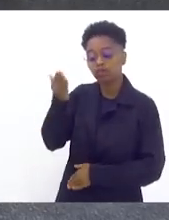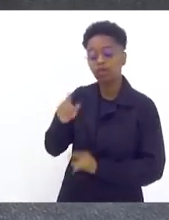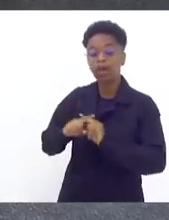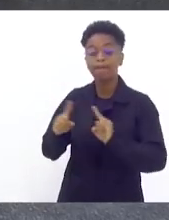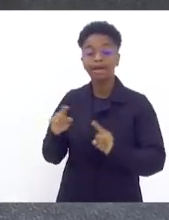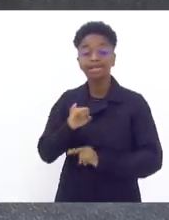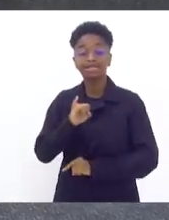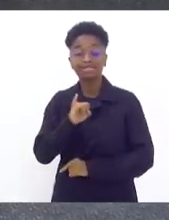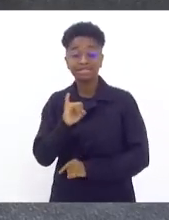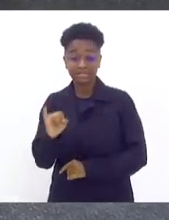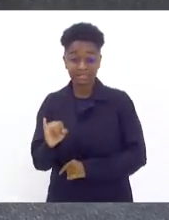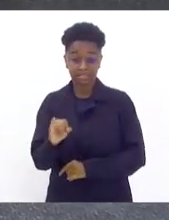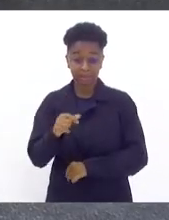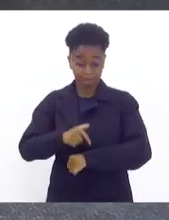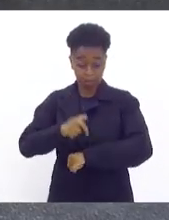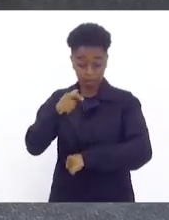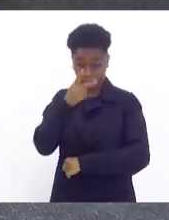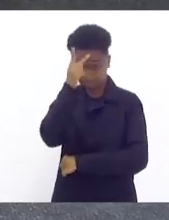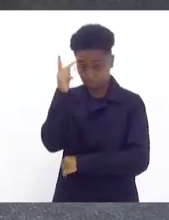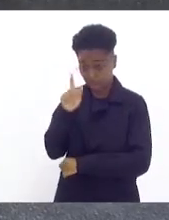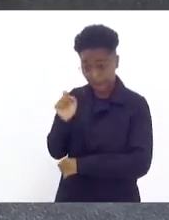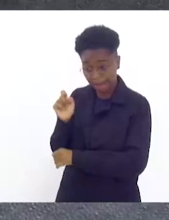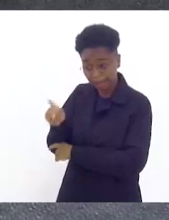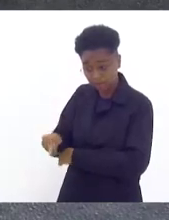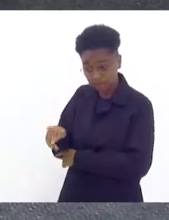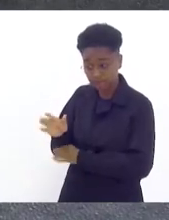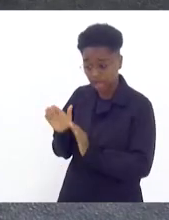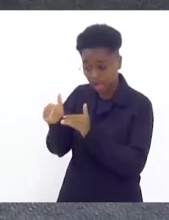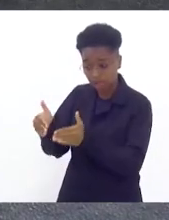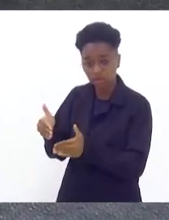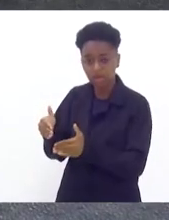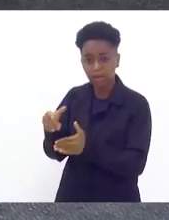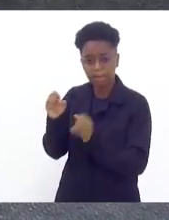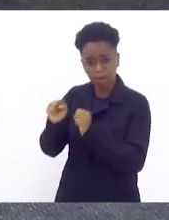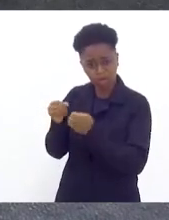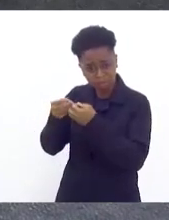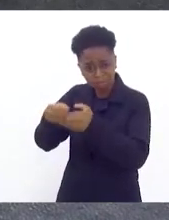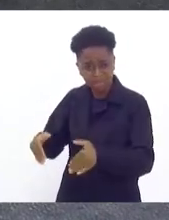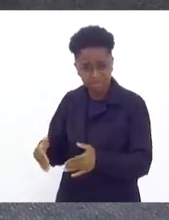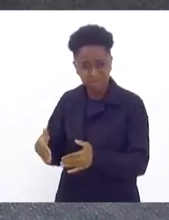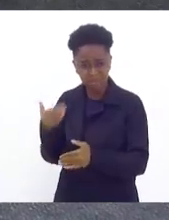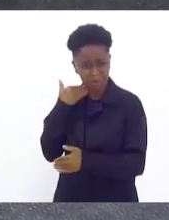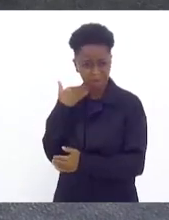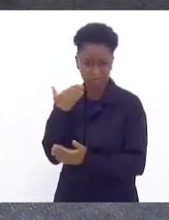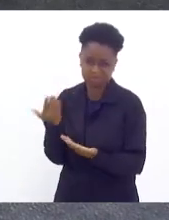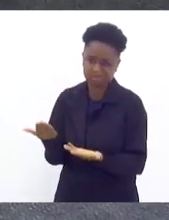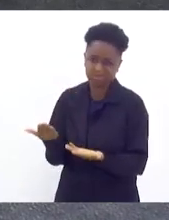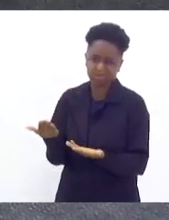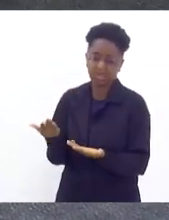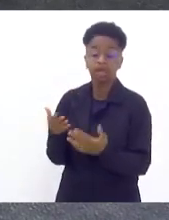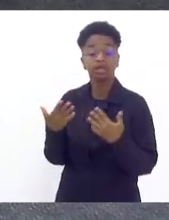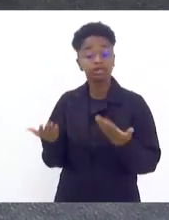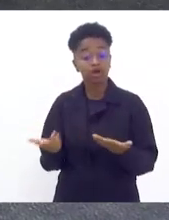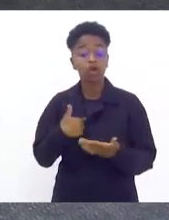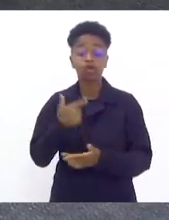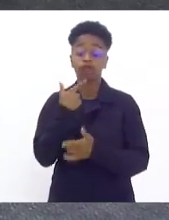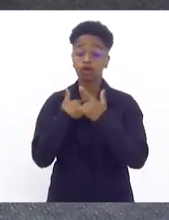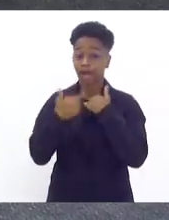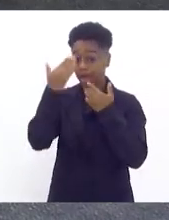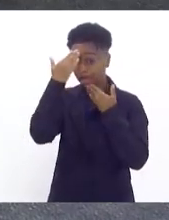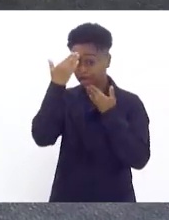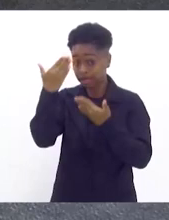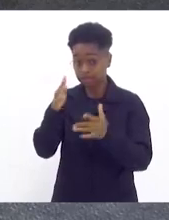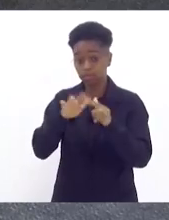chega na vez dos aposentados, isso pode causar prejuízo aos bancos. Então, eu queria agradecer a